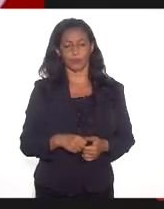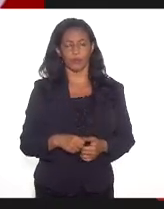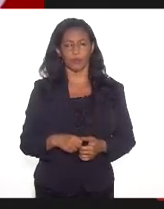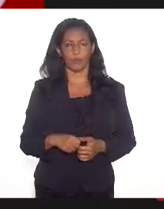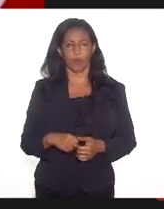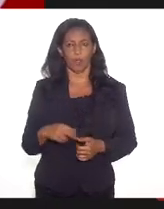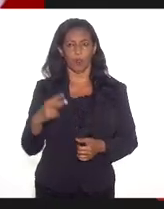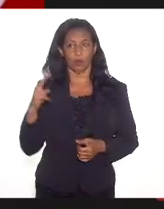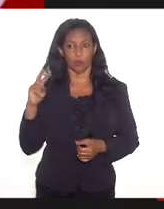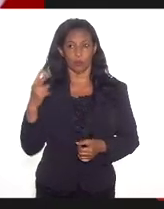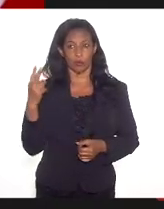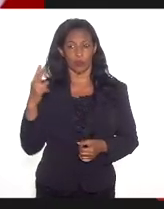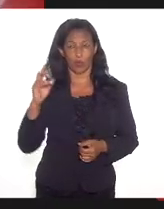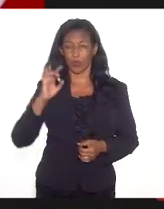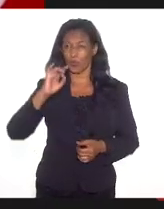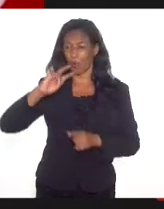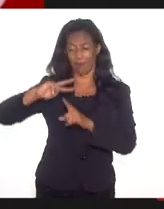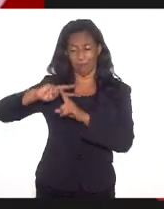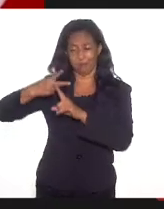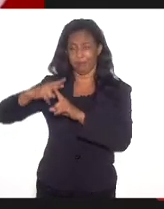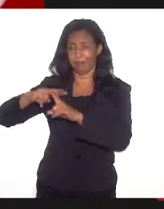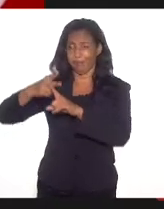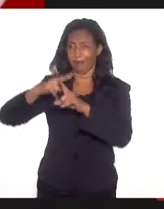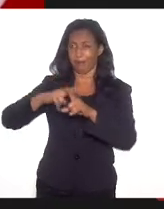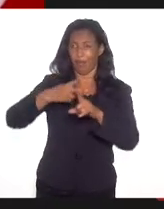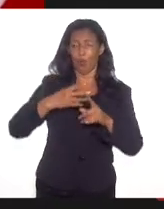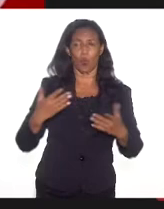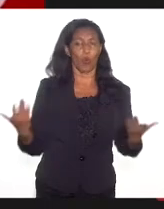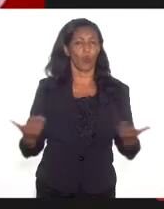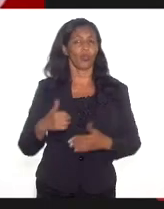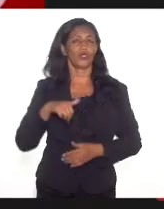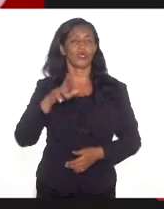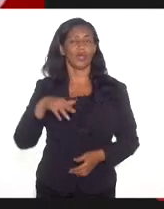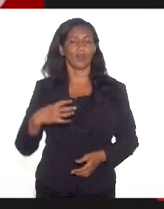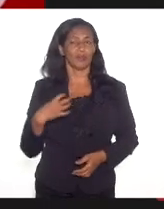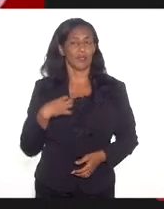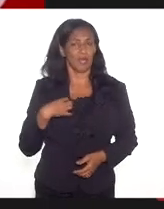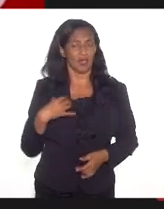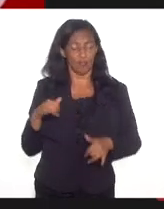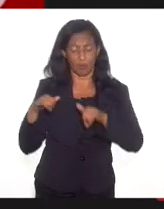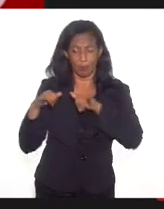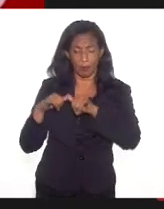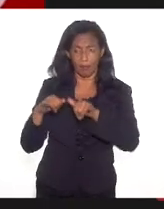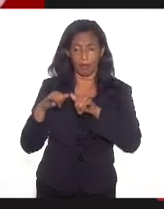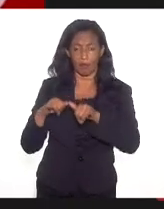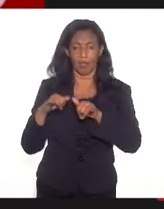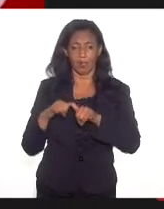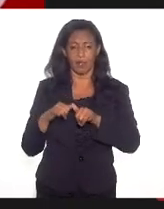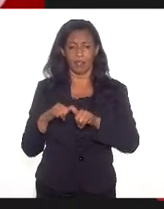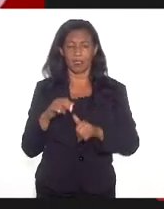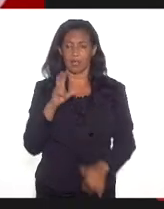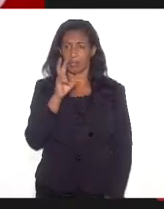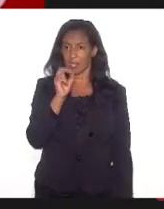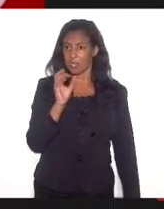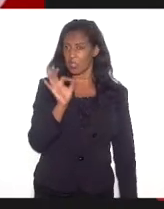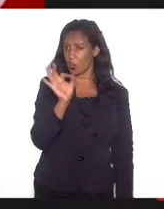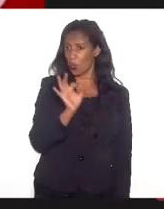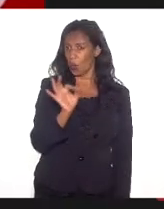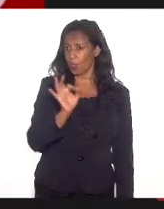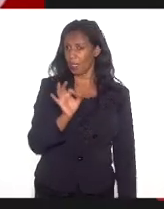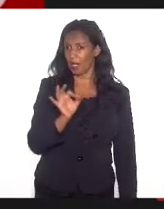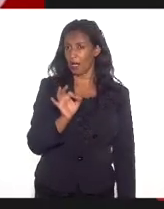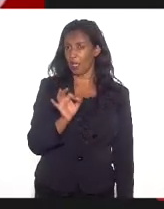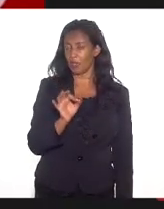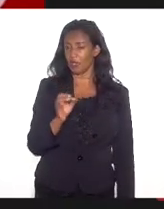preços só tendem a aumentar né hoje quem nunca sentiu né que você vai no mercado você dá esses 50 reais você compra dois